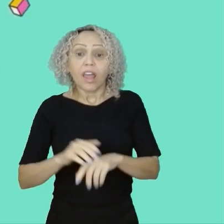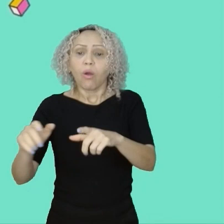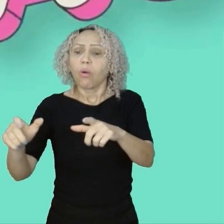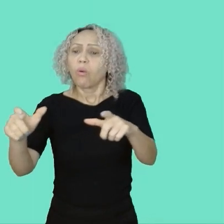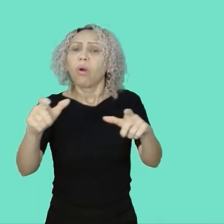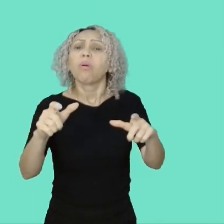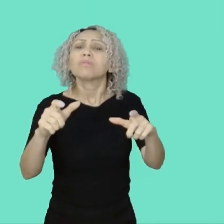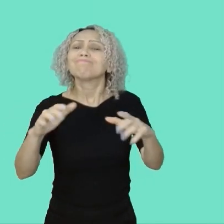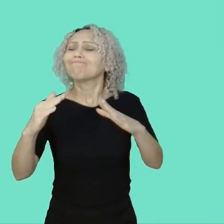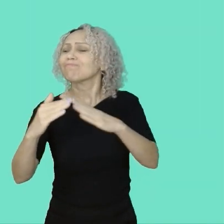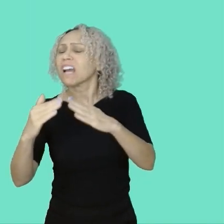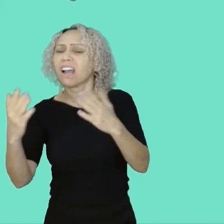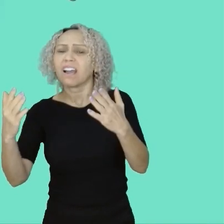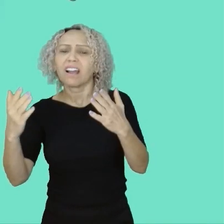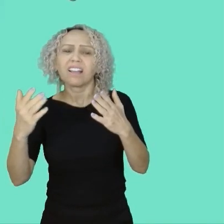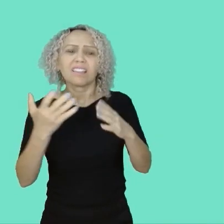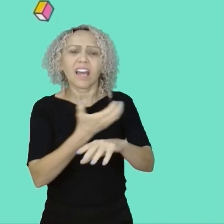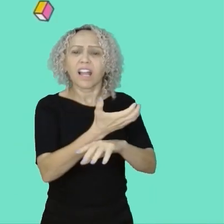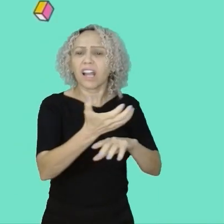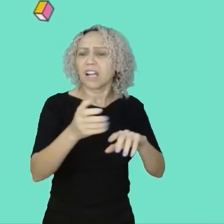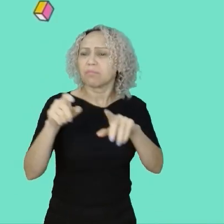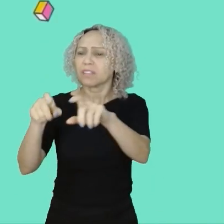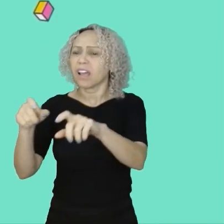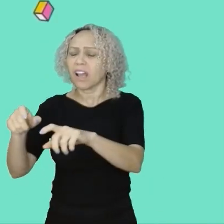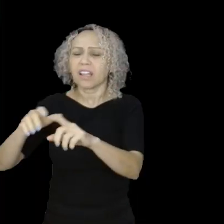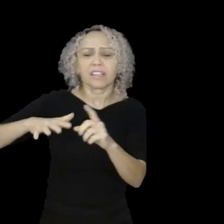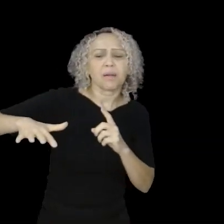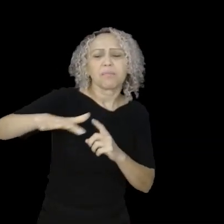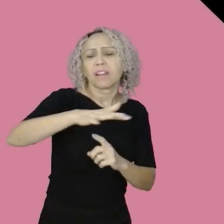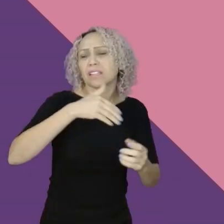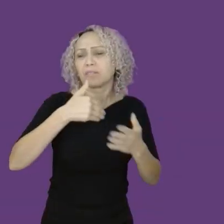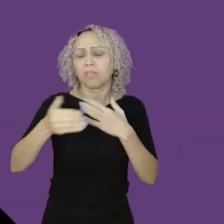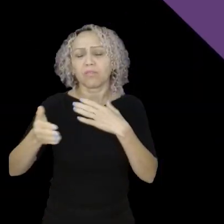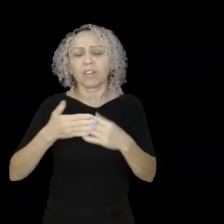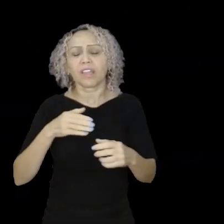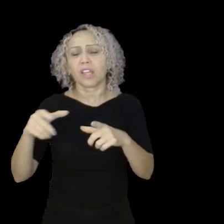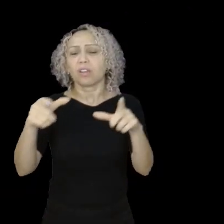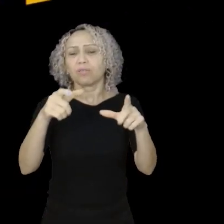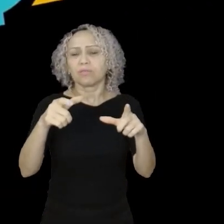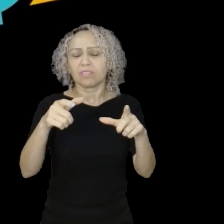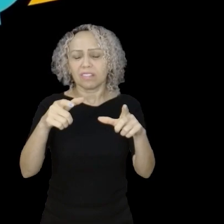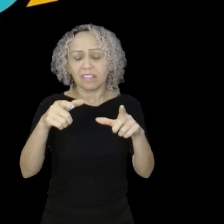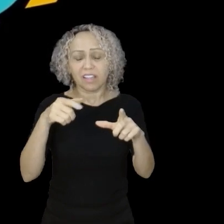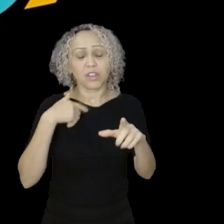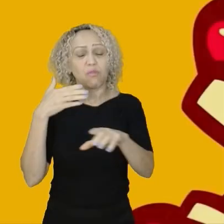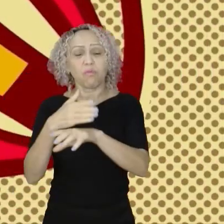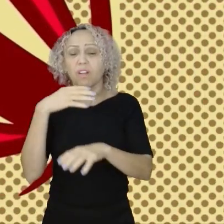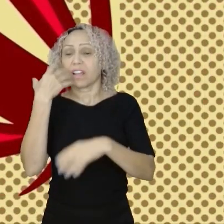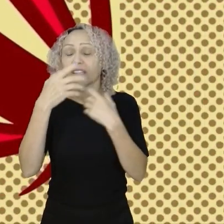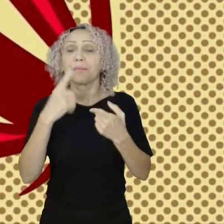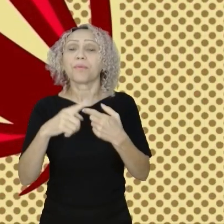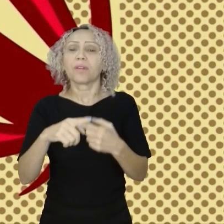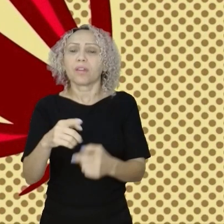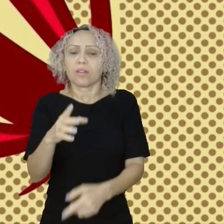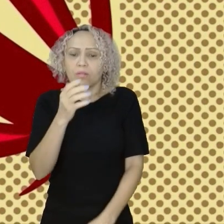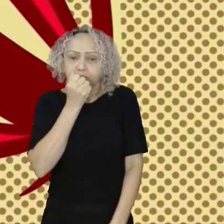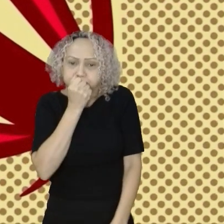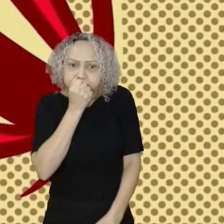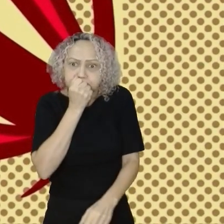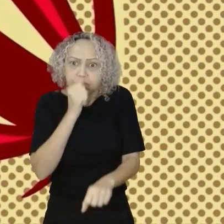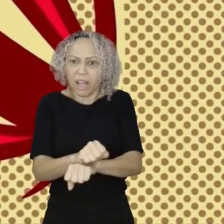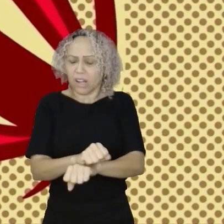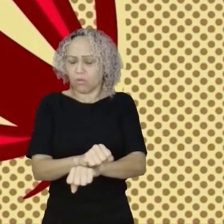Seja em casa, no campo, na rua ou na praça. Chega de mordaça,